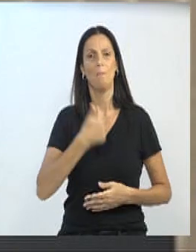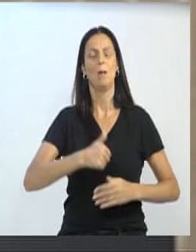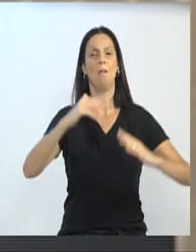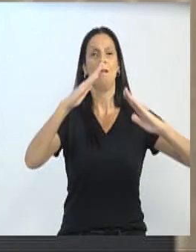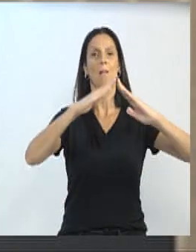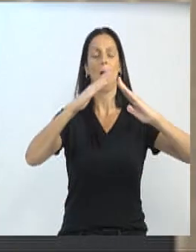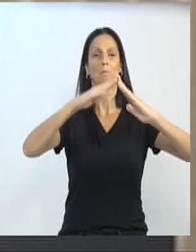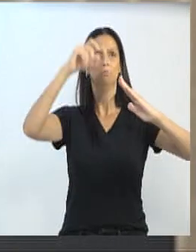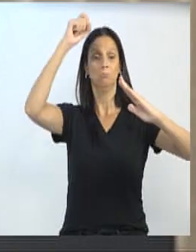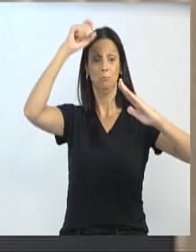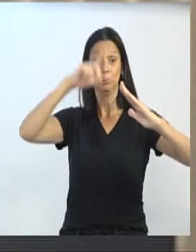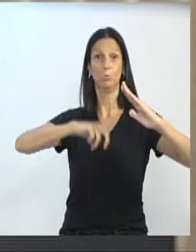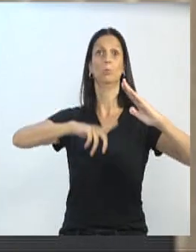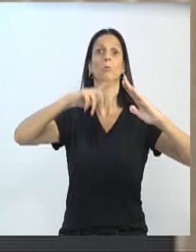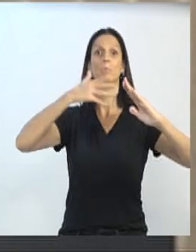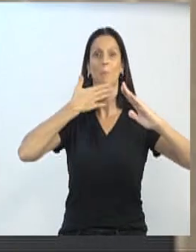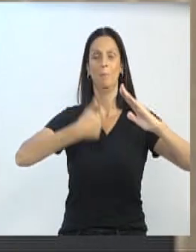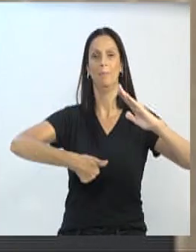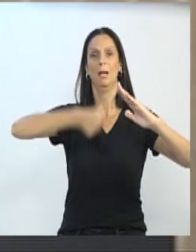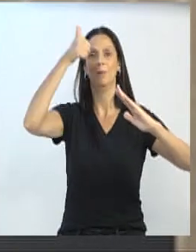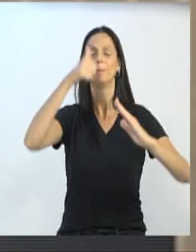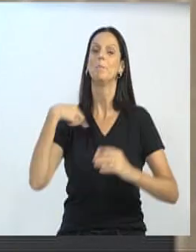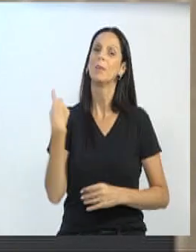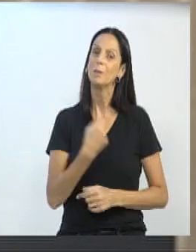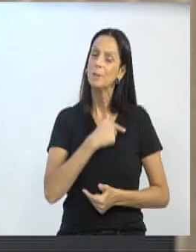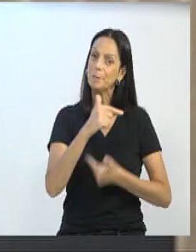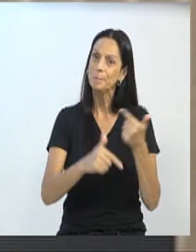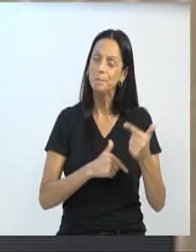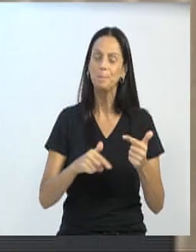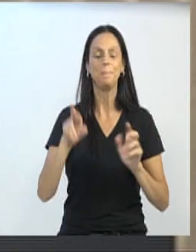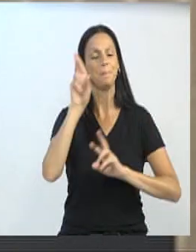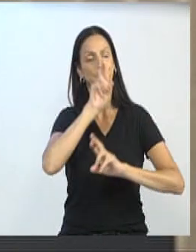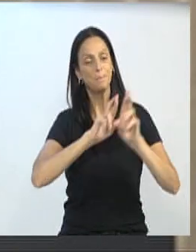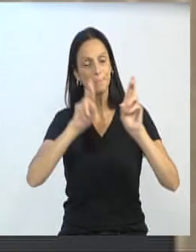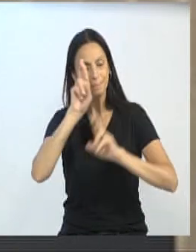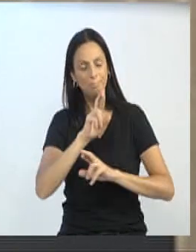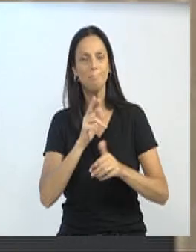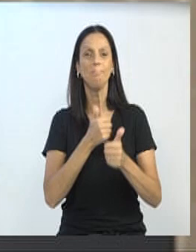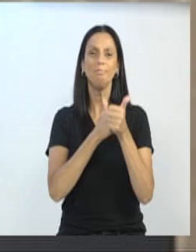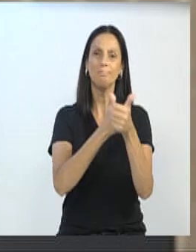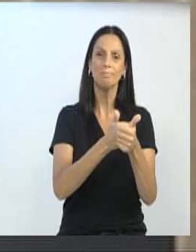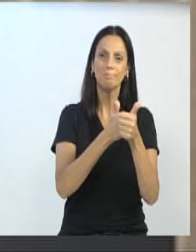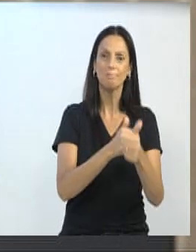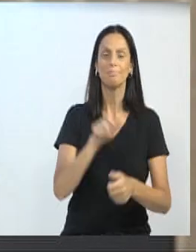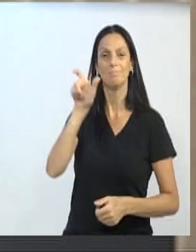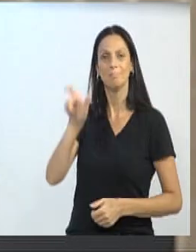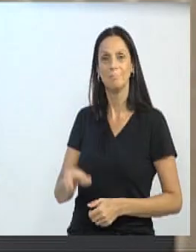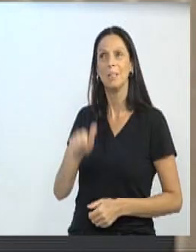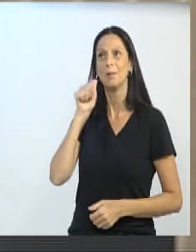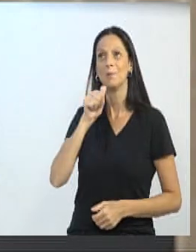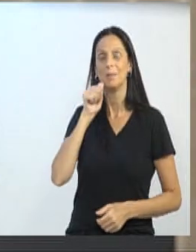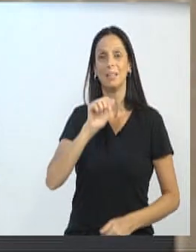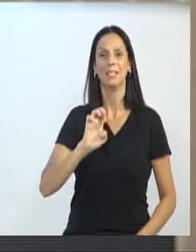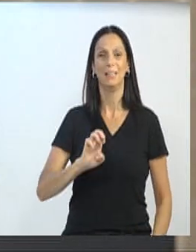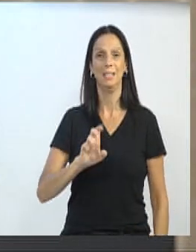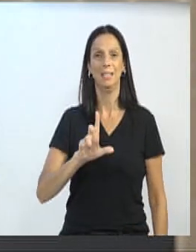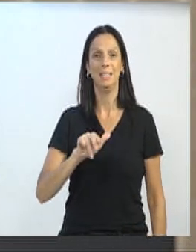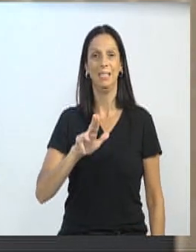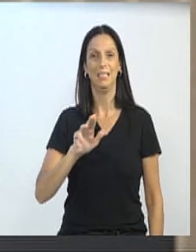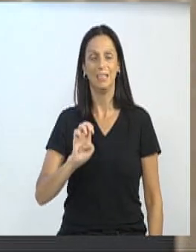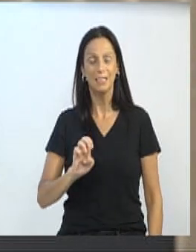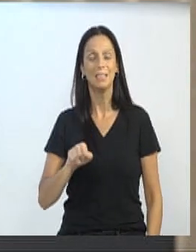de tá fiscalizando acompanhando né E aqui também a lei a Elaine que assumiu Eliane que assumiu aqui também